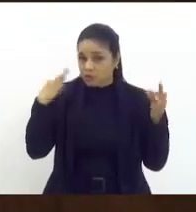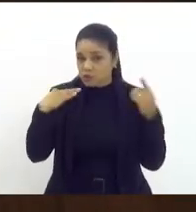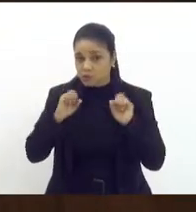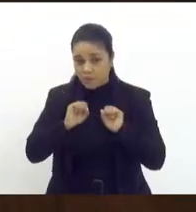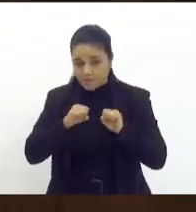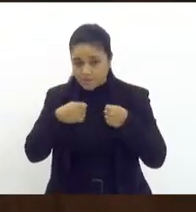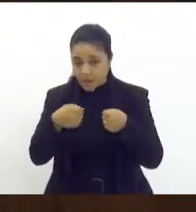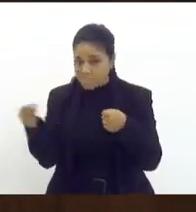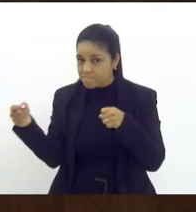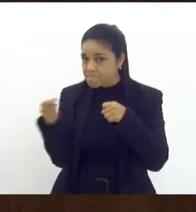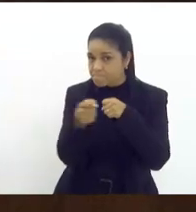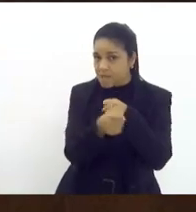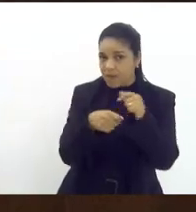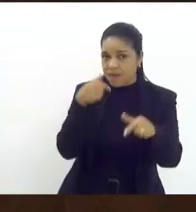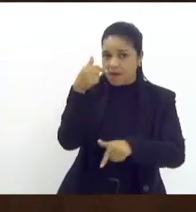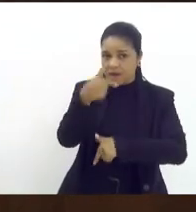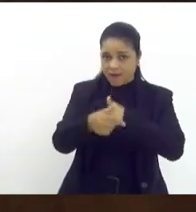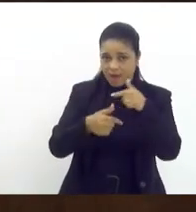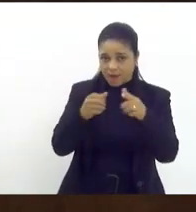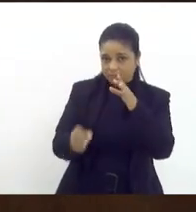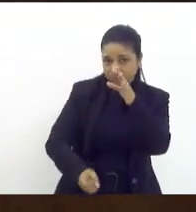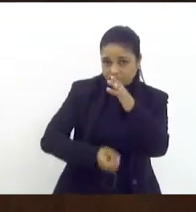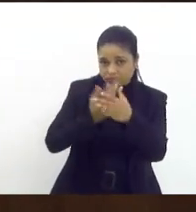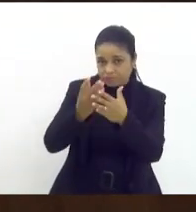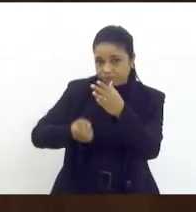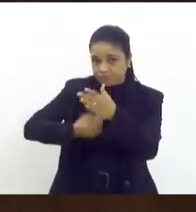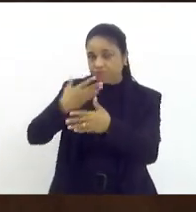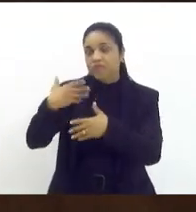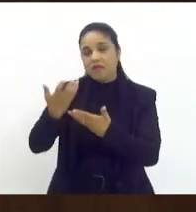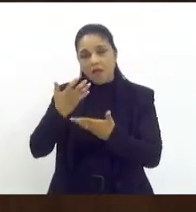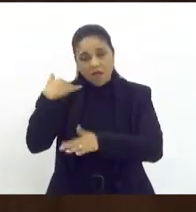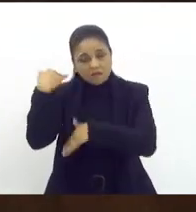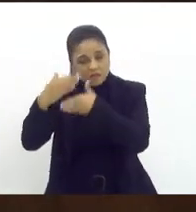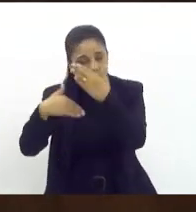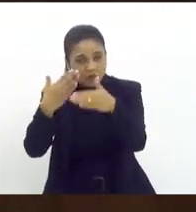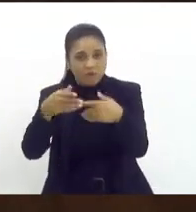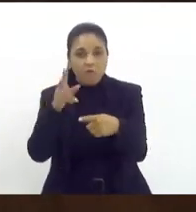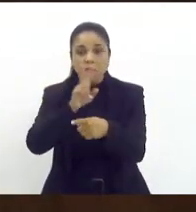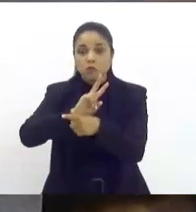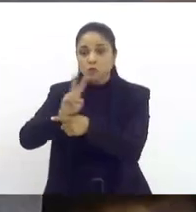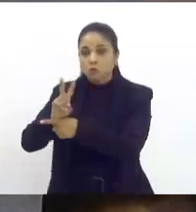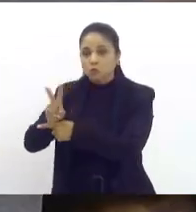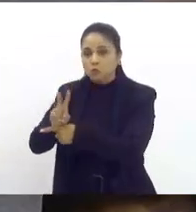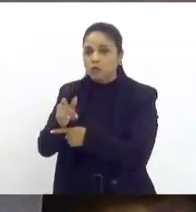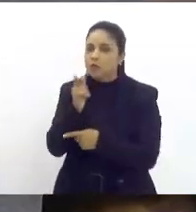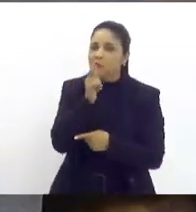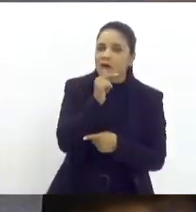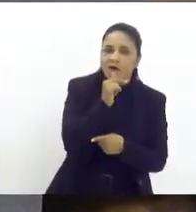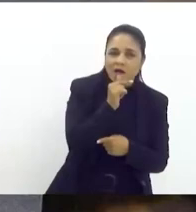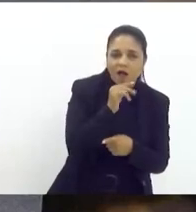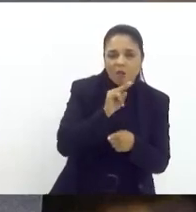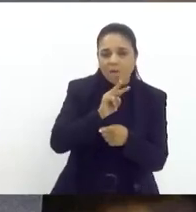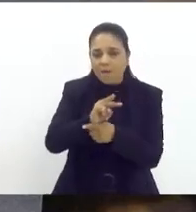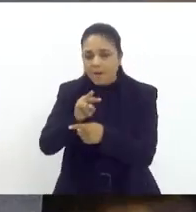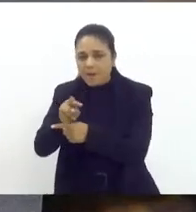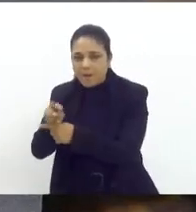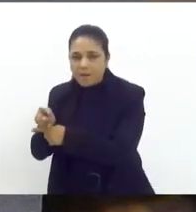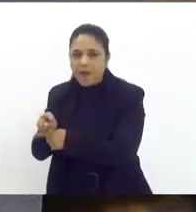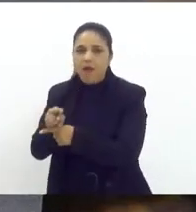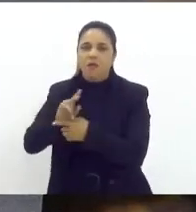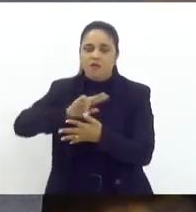está disposta a se desenvolver mas preservando as encostas as águas a biodiversidade